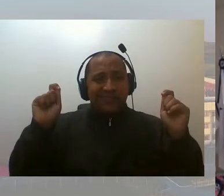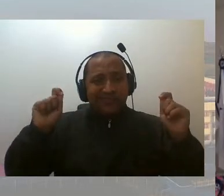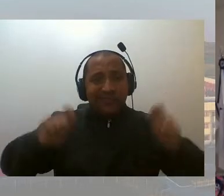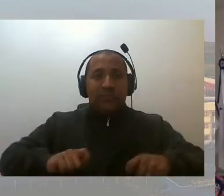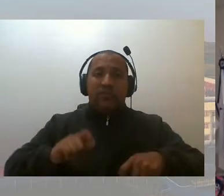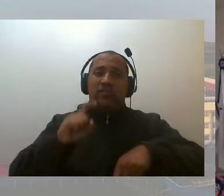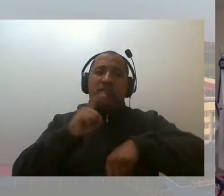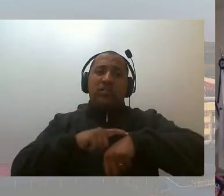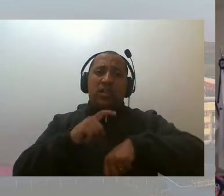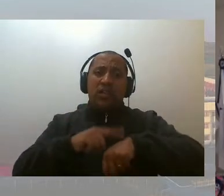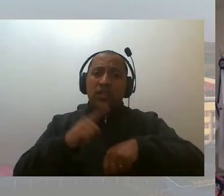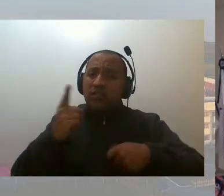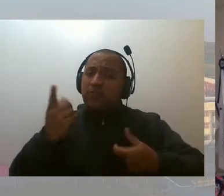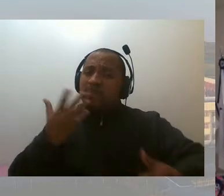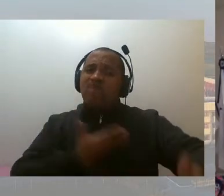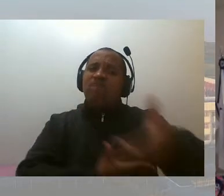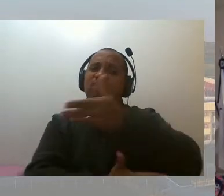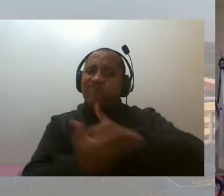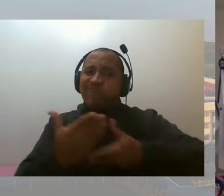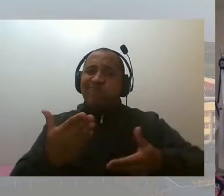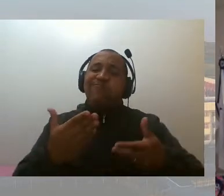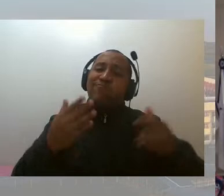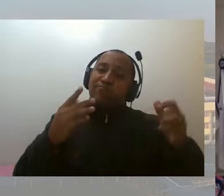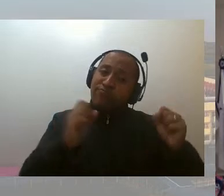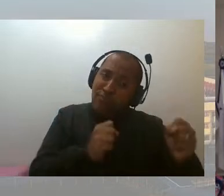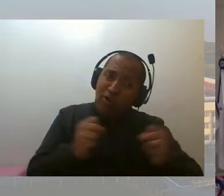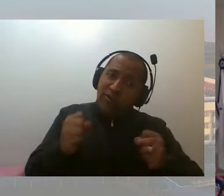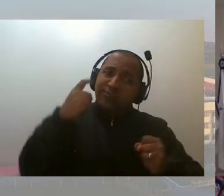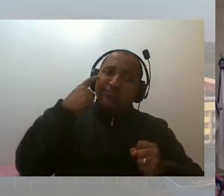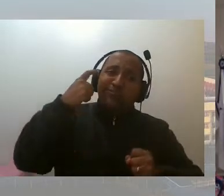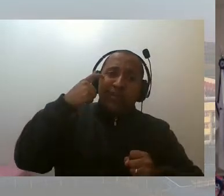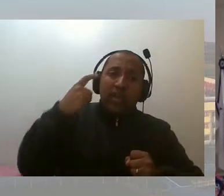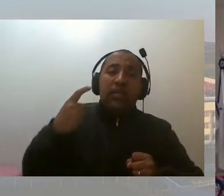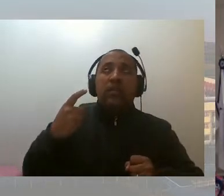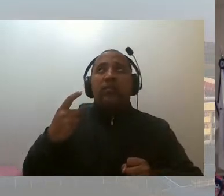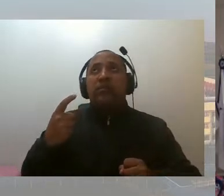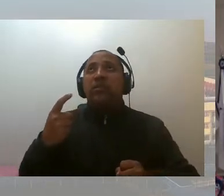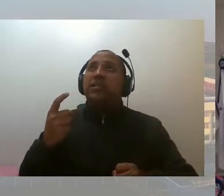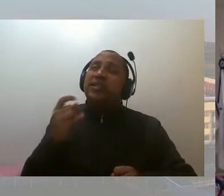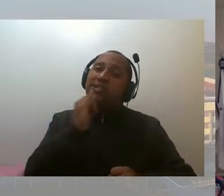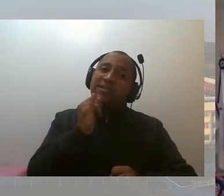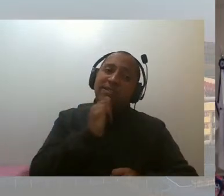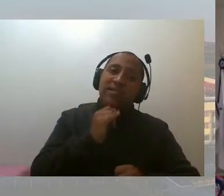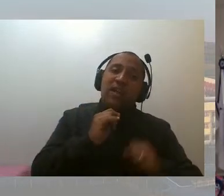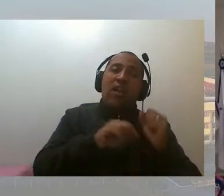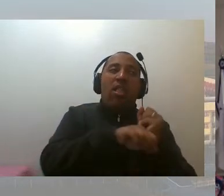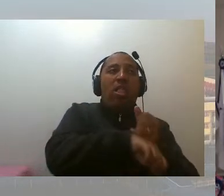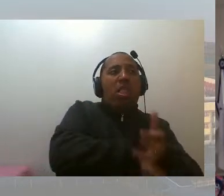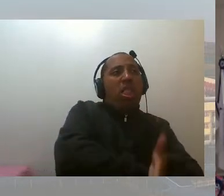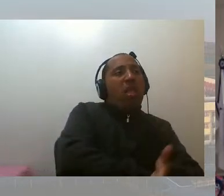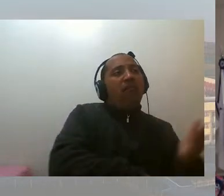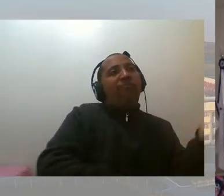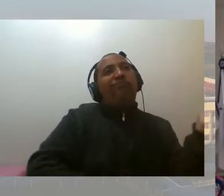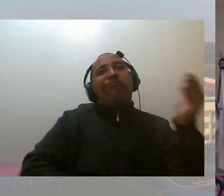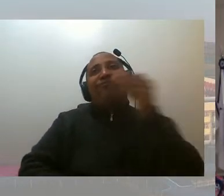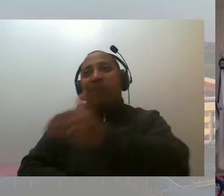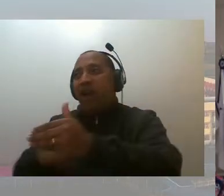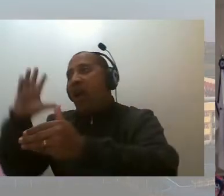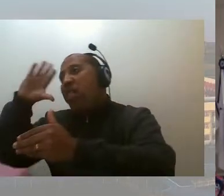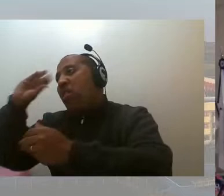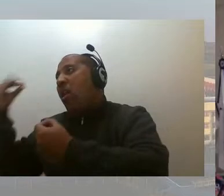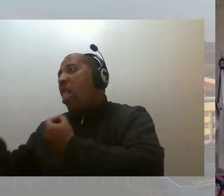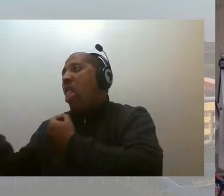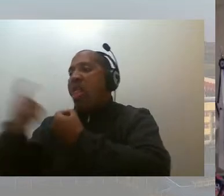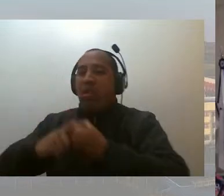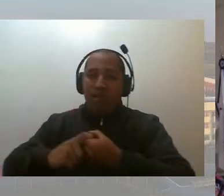momento importante de integração. E aí sim precisa pensar para quem vai não sair de madrugada no ônibus e voltar final do dia, né? Mas